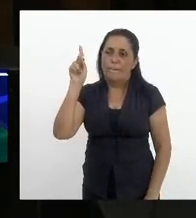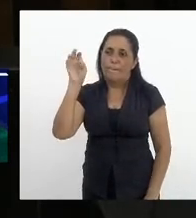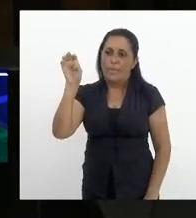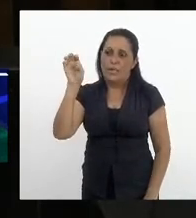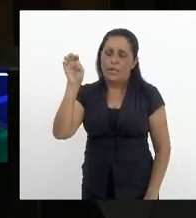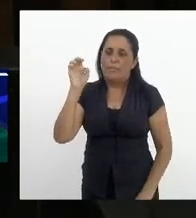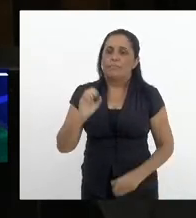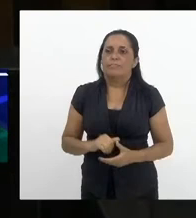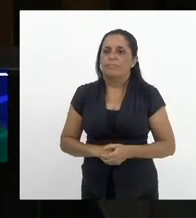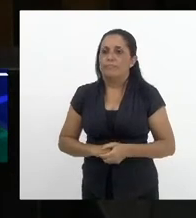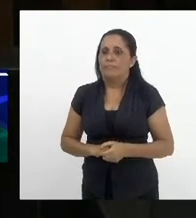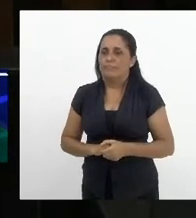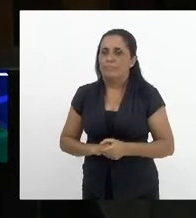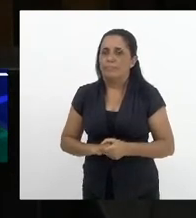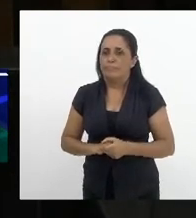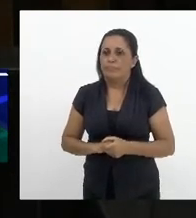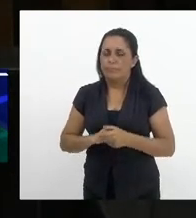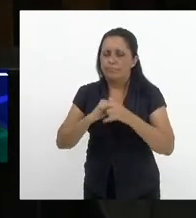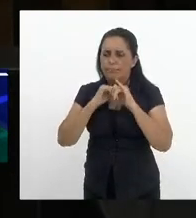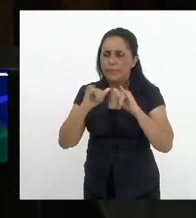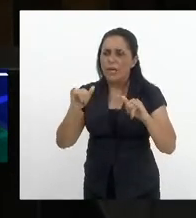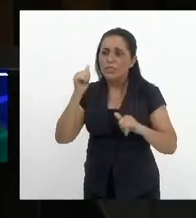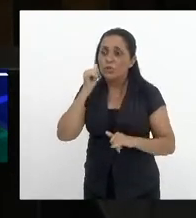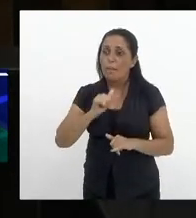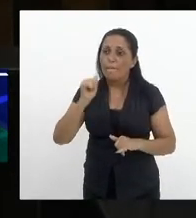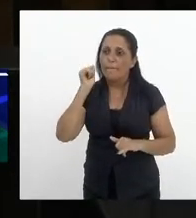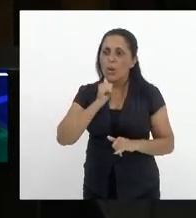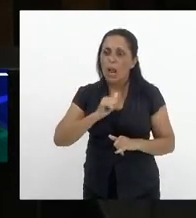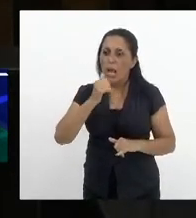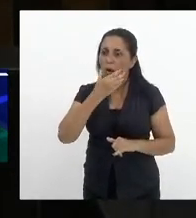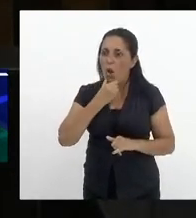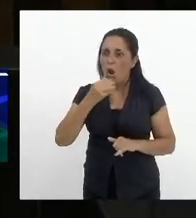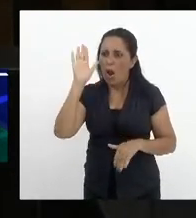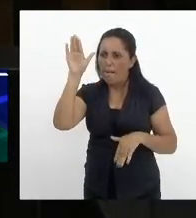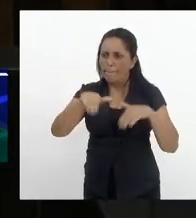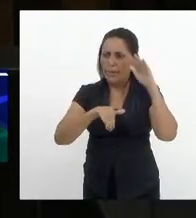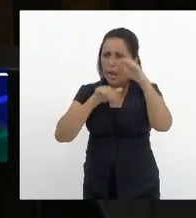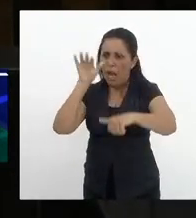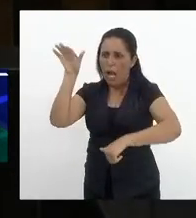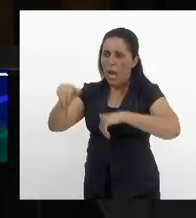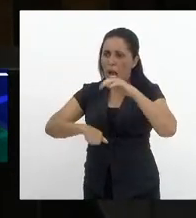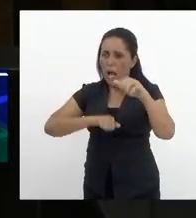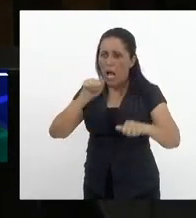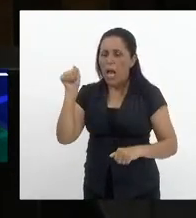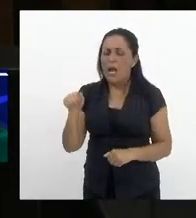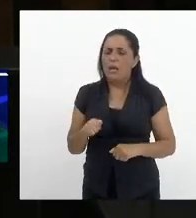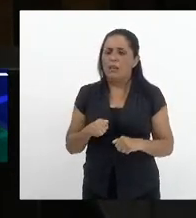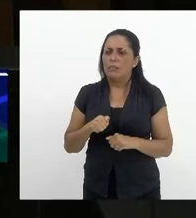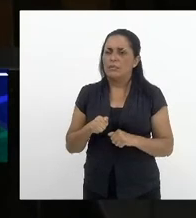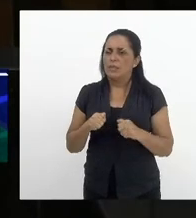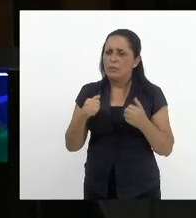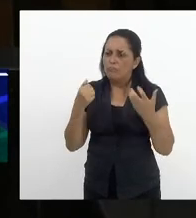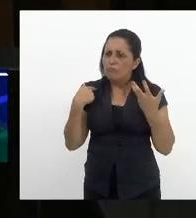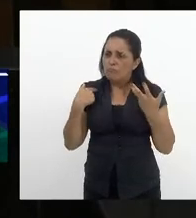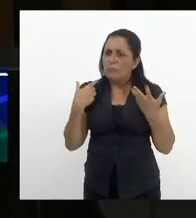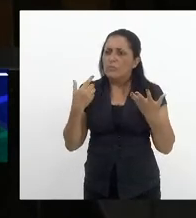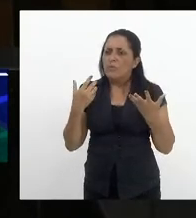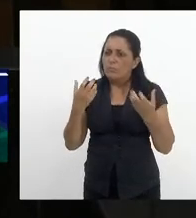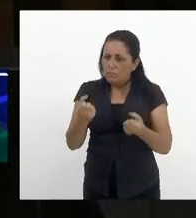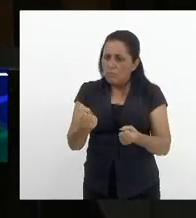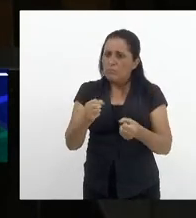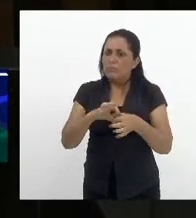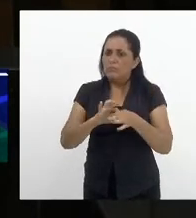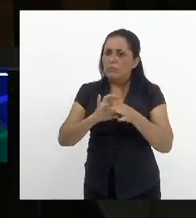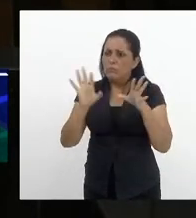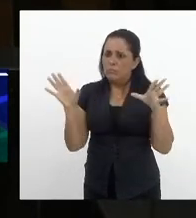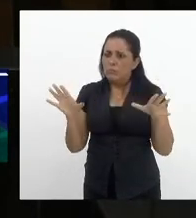Conclamamos todas as mulheres e homens que prezam pela liberdade e pela